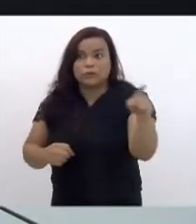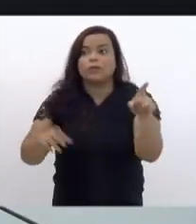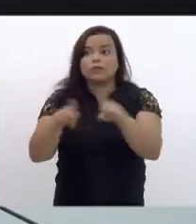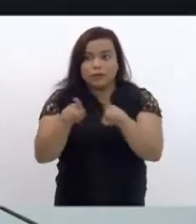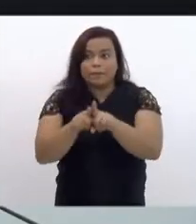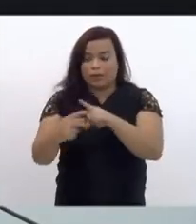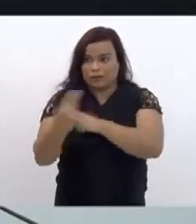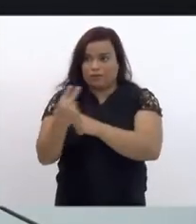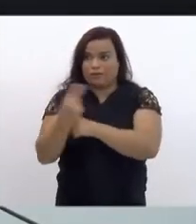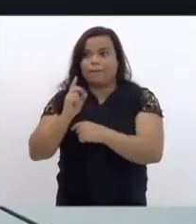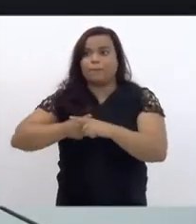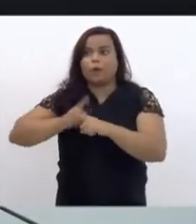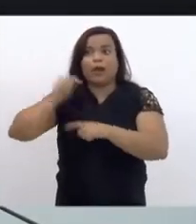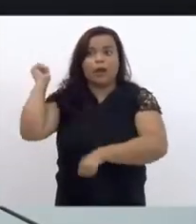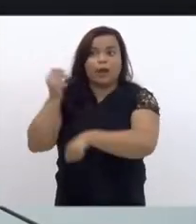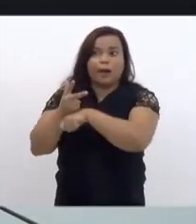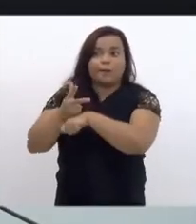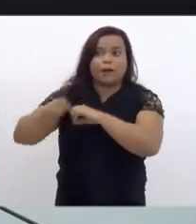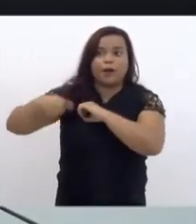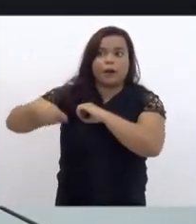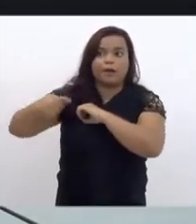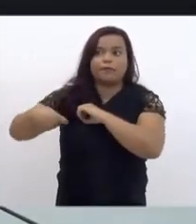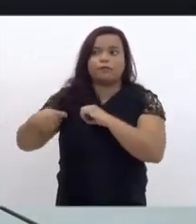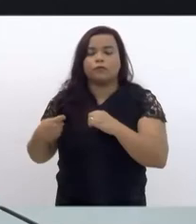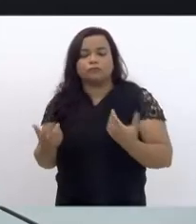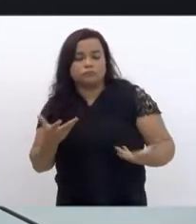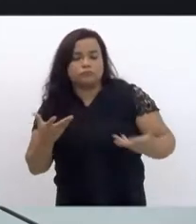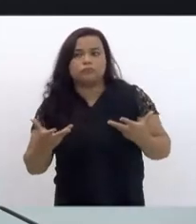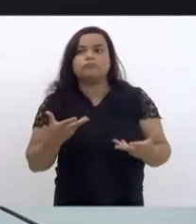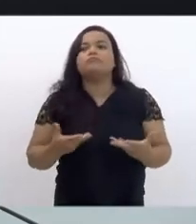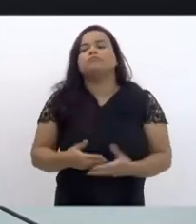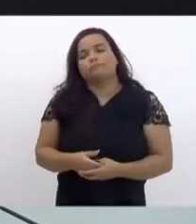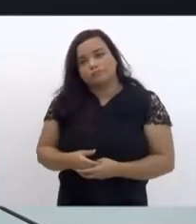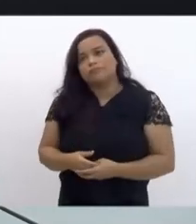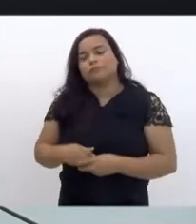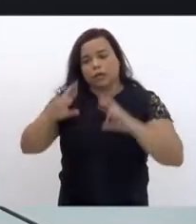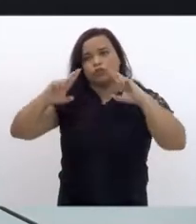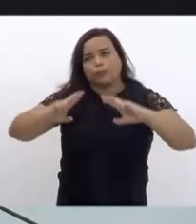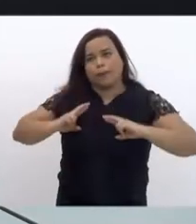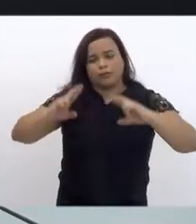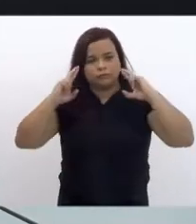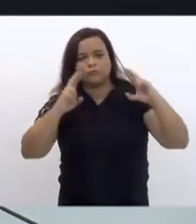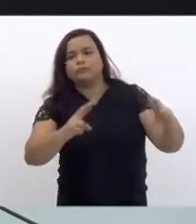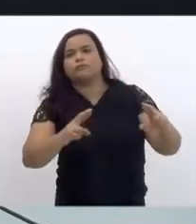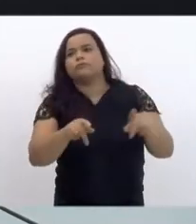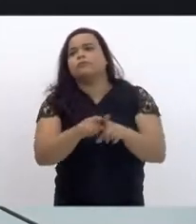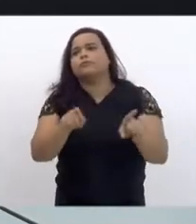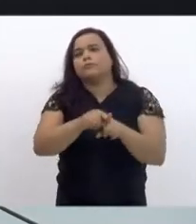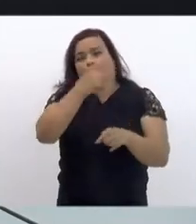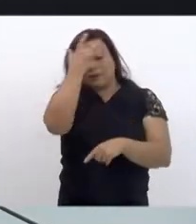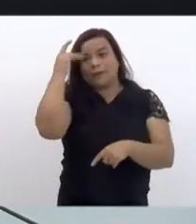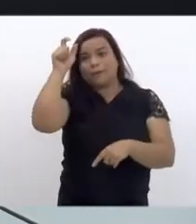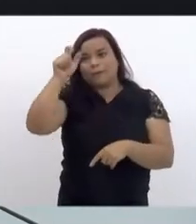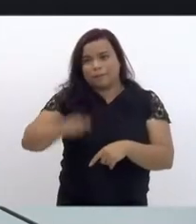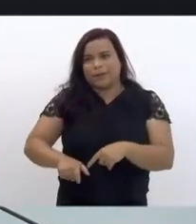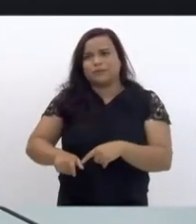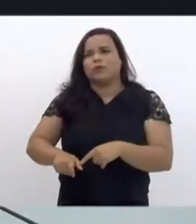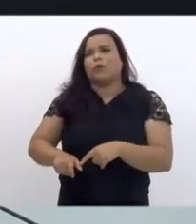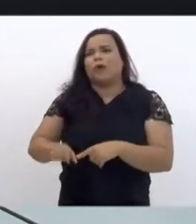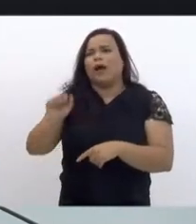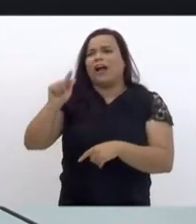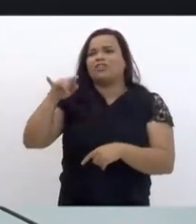ter a defesa aí e ser respeitado enquanto cidadão. Os agentes socioeducativos, o